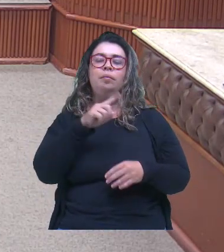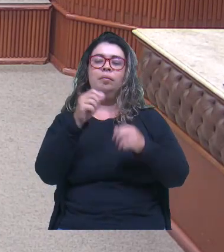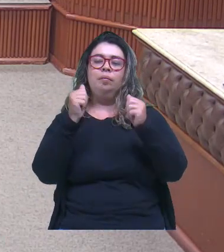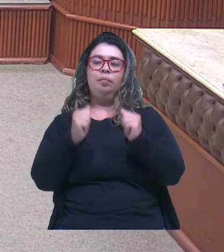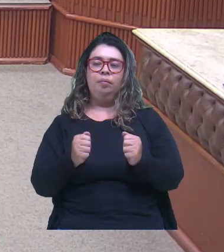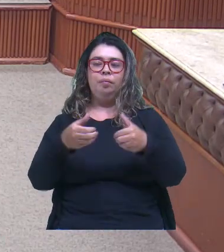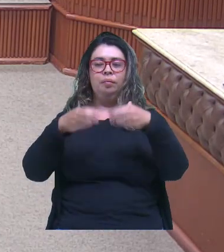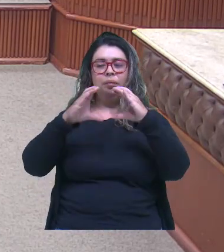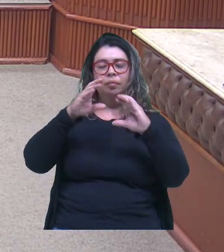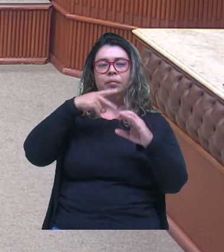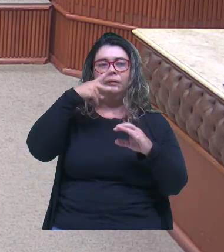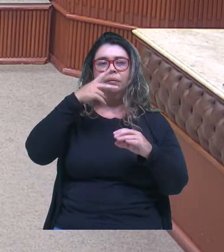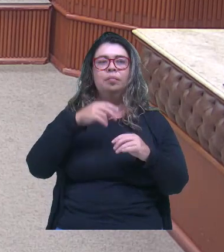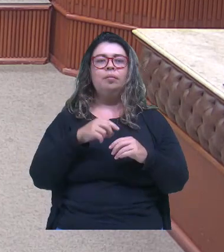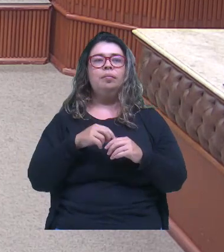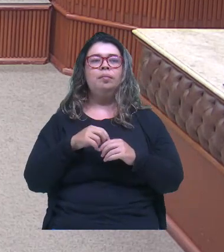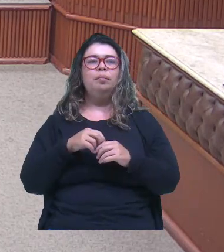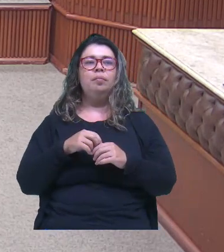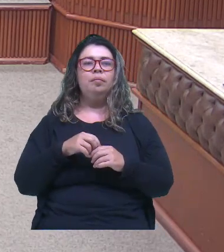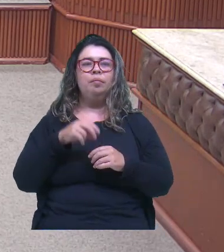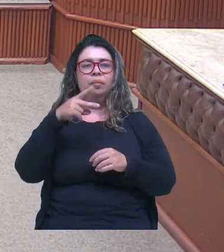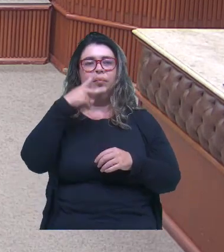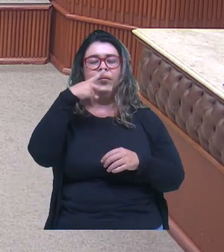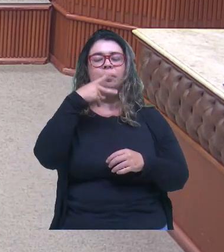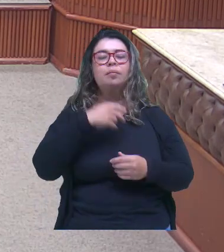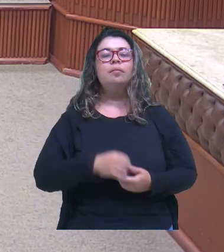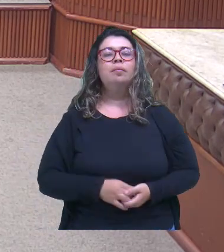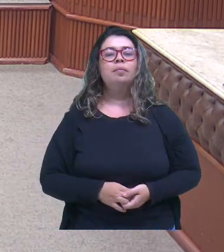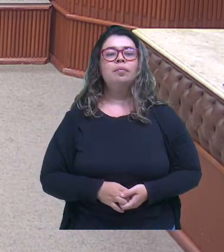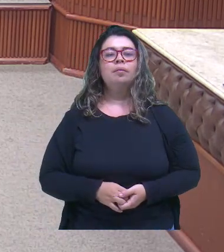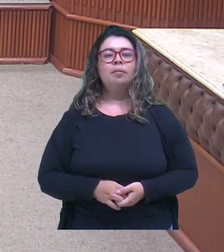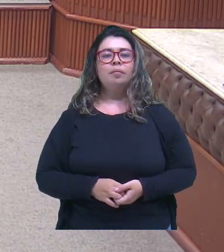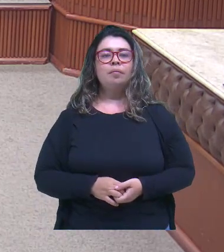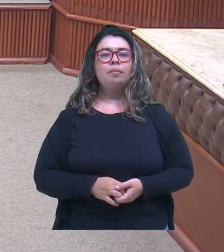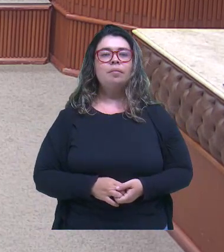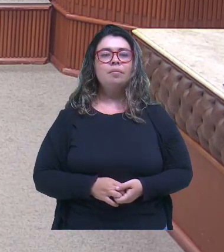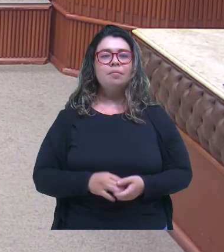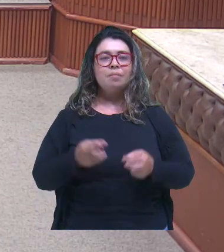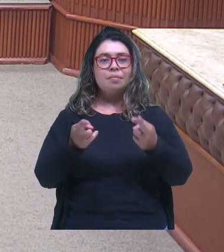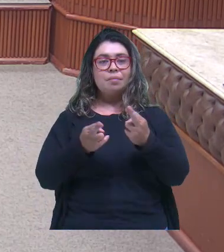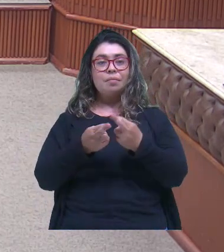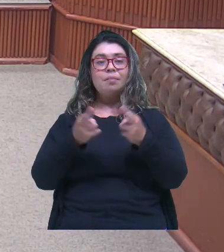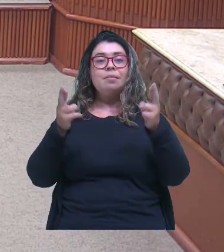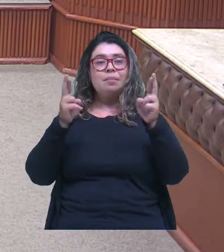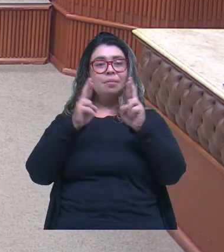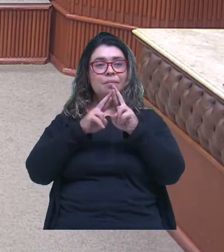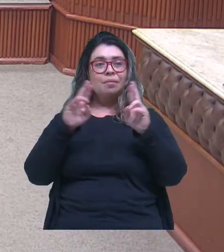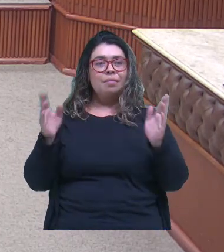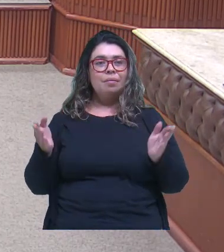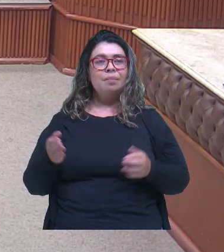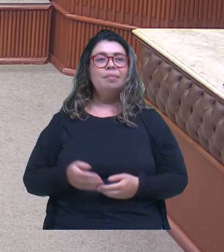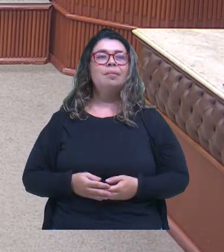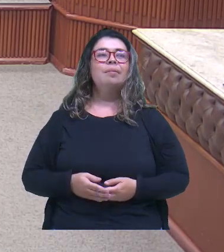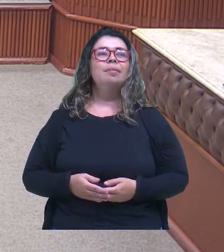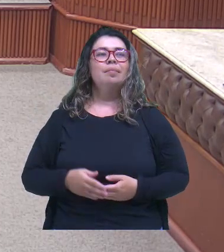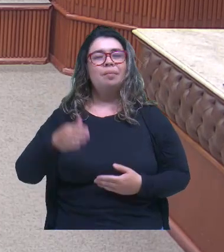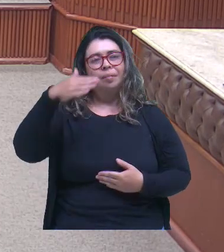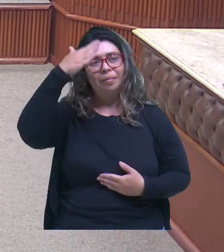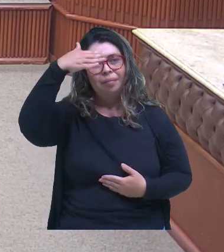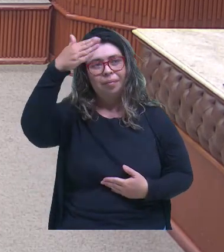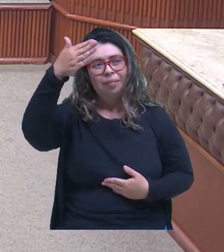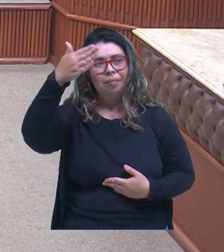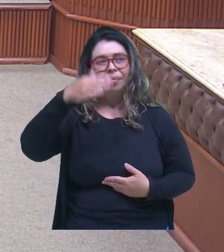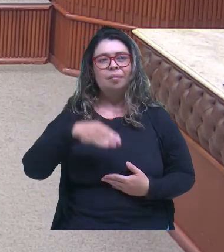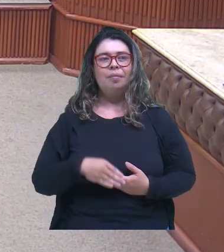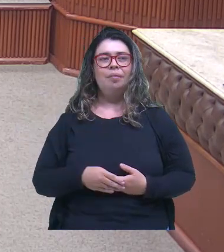a oportunidade de fazer algumas considerações nessa sessão solene. O hábito não